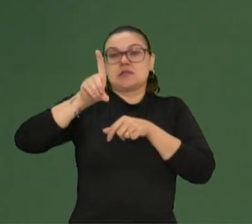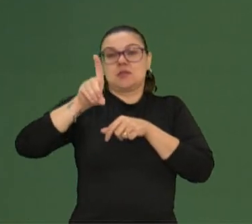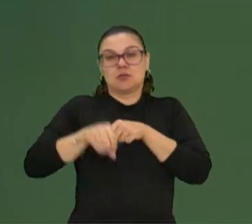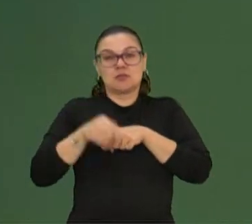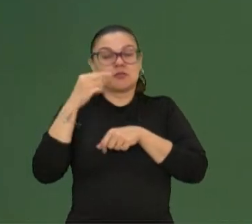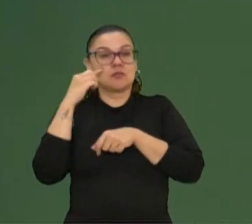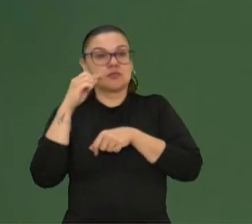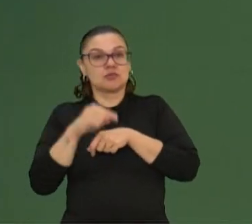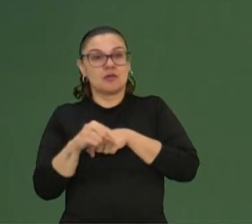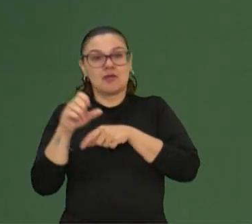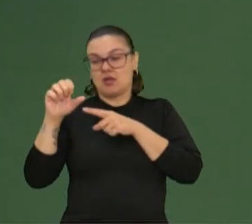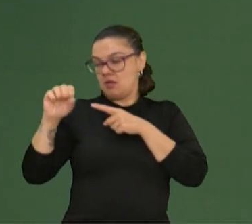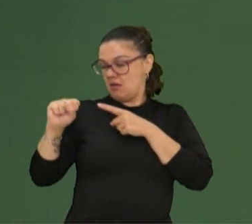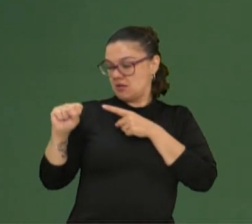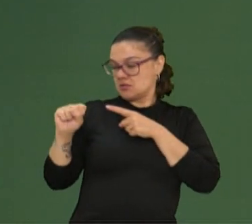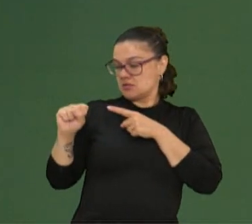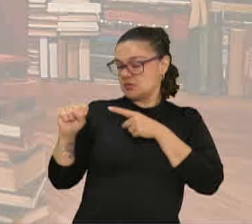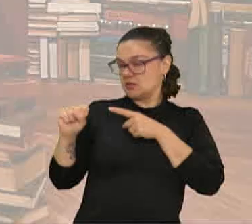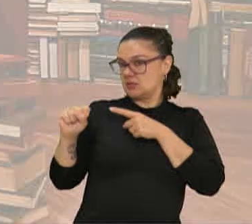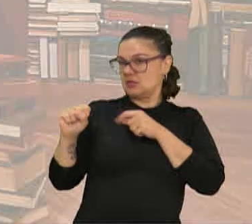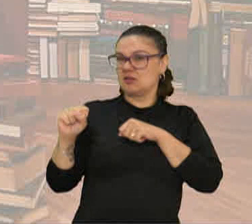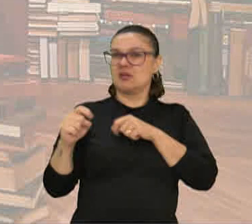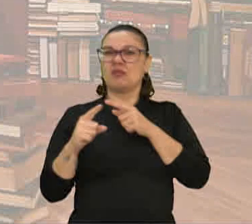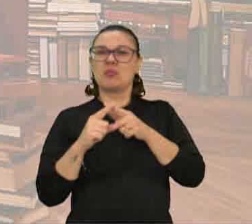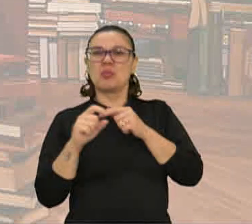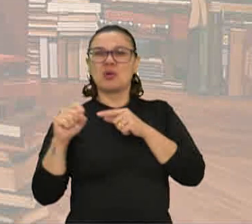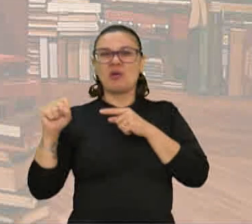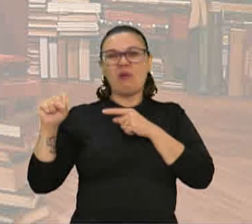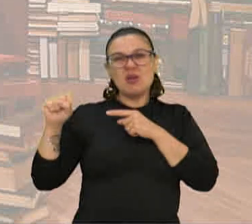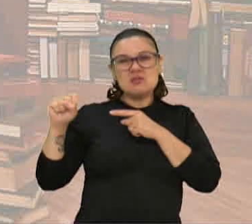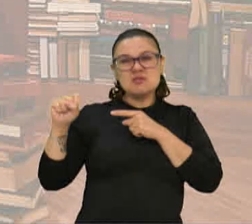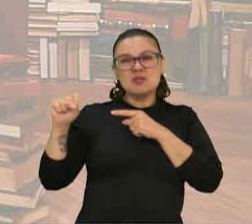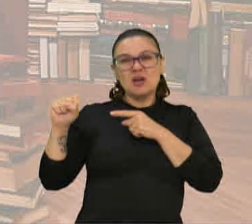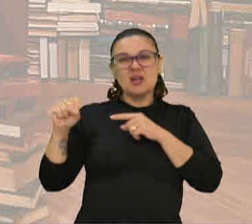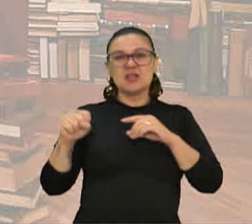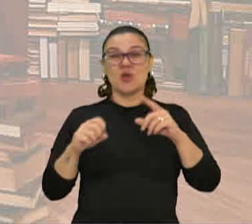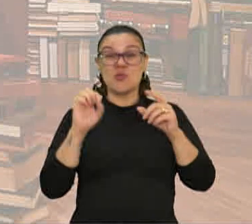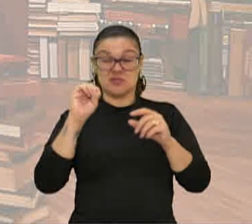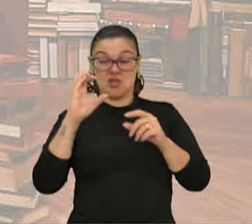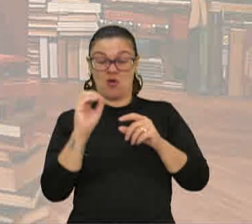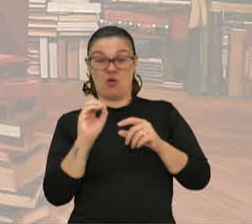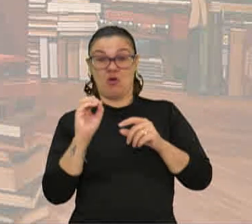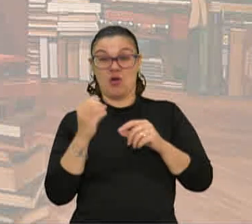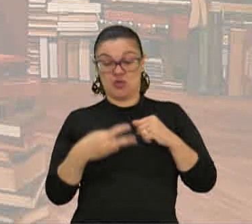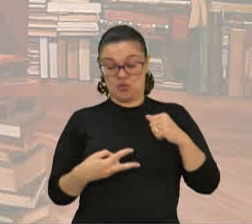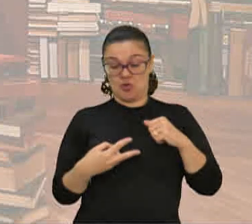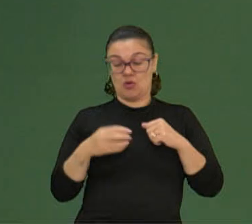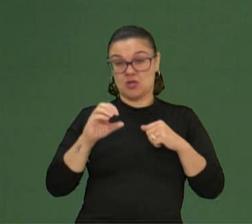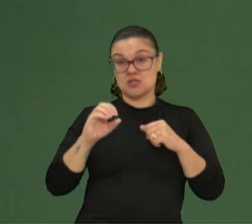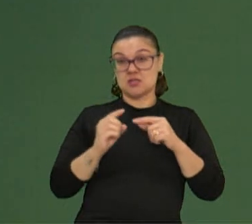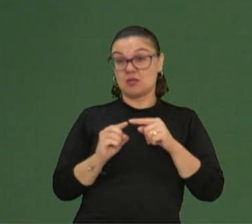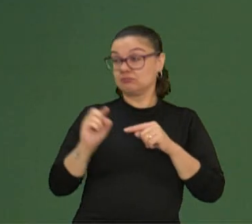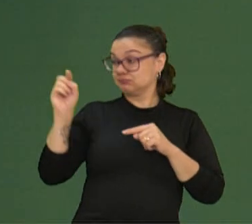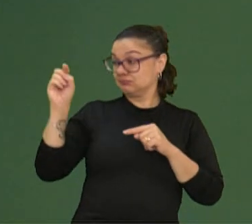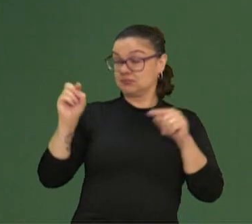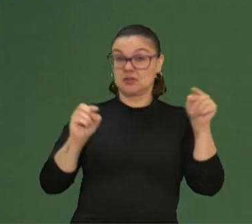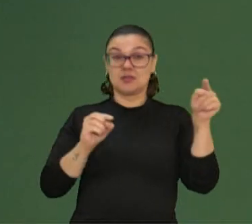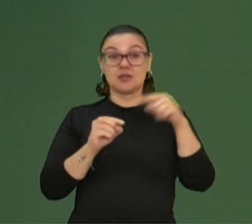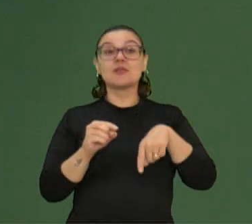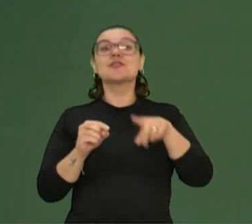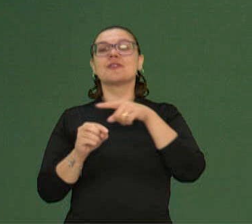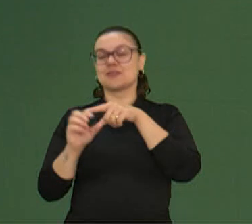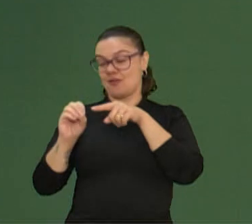liberam enxofre. E se o oxigênio viesse do CO2, está aqui o CO2, ele tinha que liberar